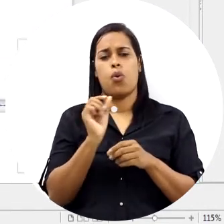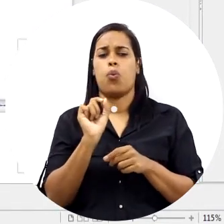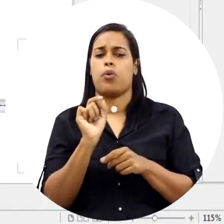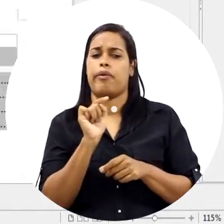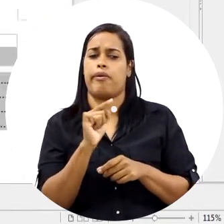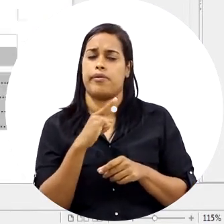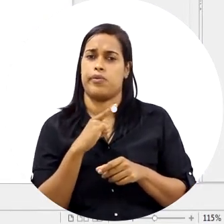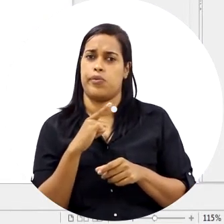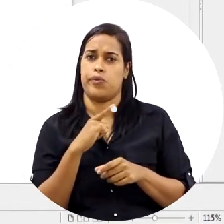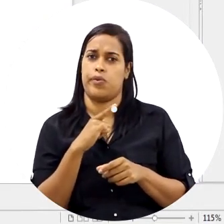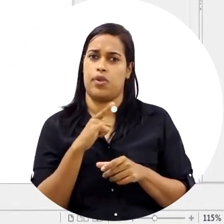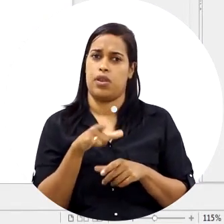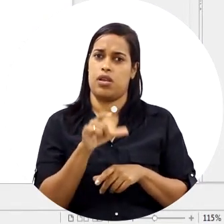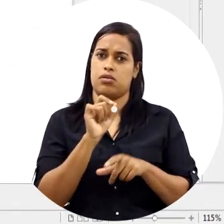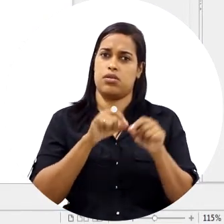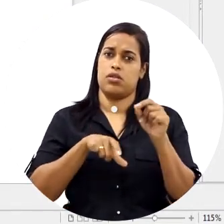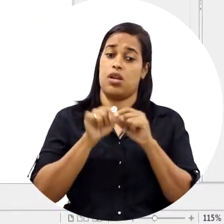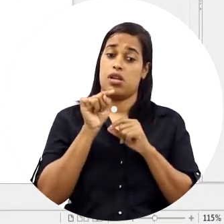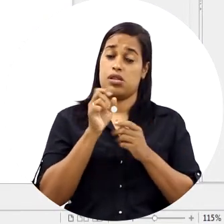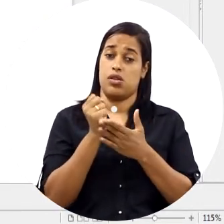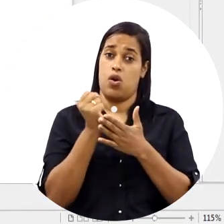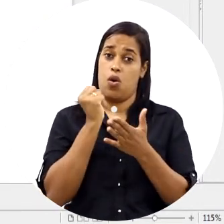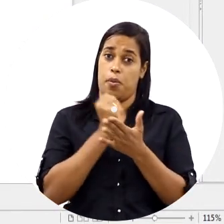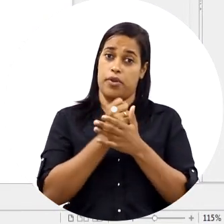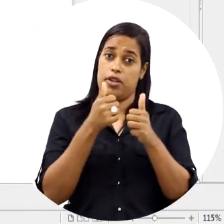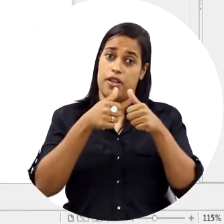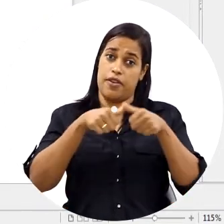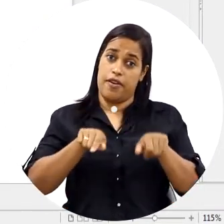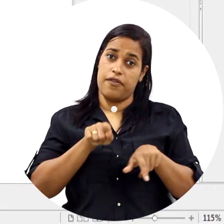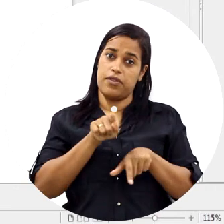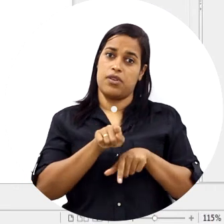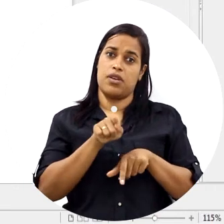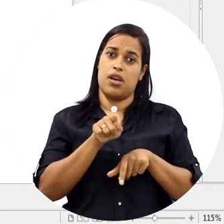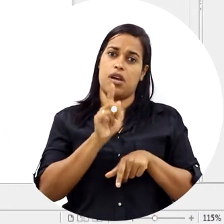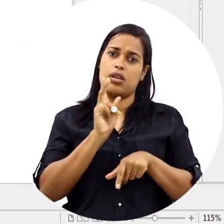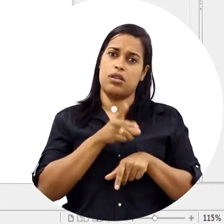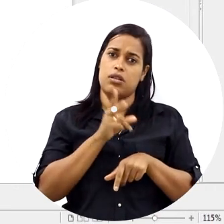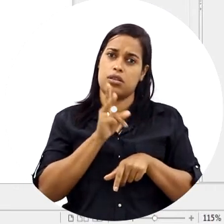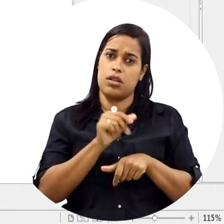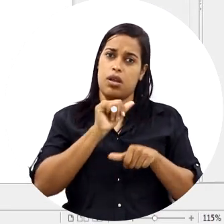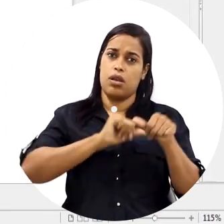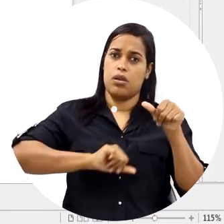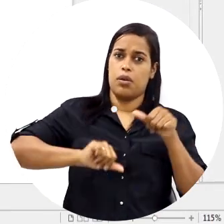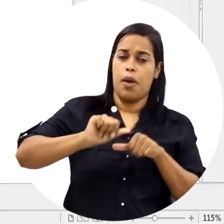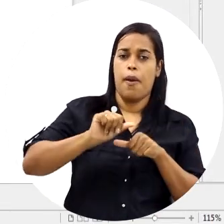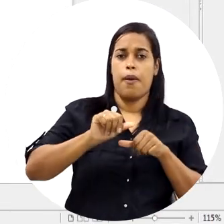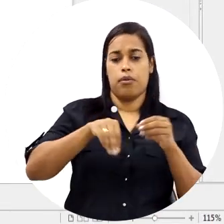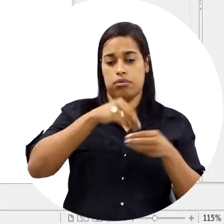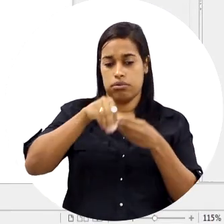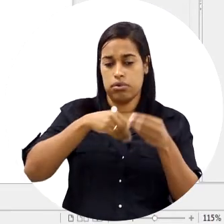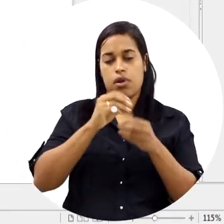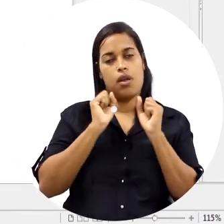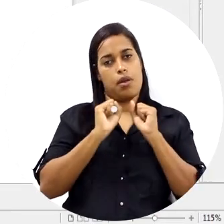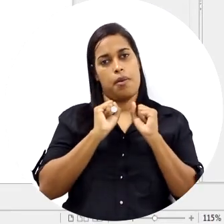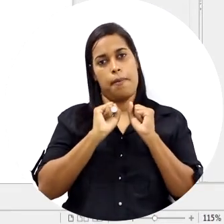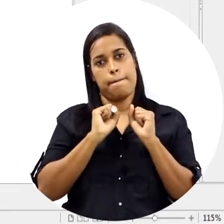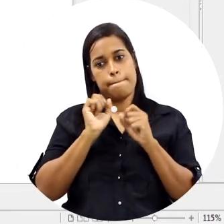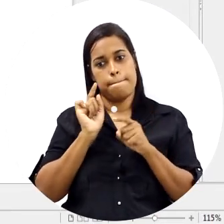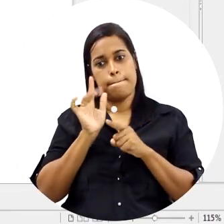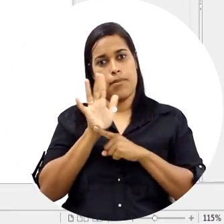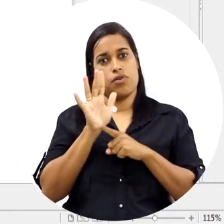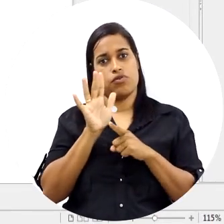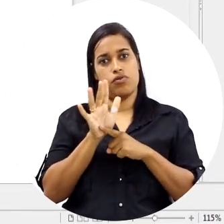Quando eu marco essa opção, esse documento aqui ele vai ficar suscetível a alterações. No sentido, o que eu mexer nele, ele vai poder indicar de uma